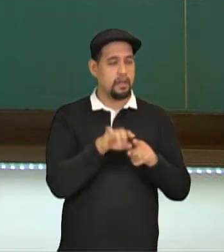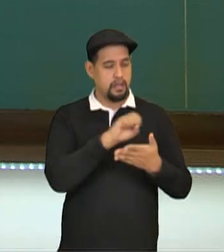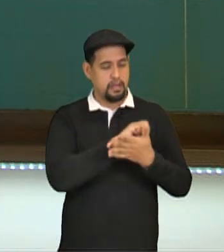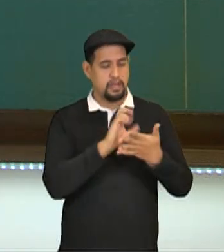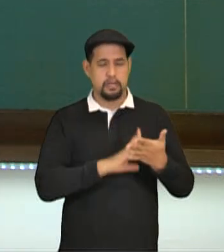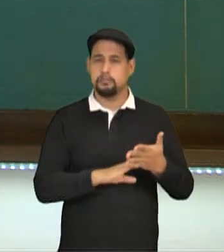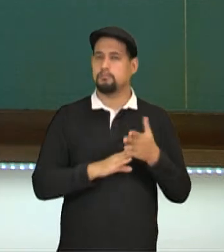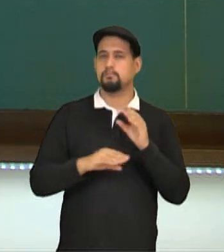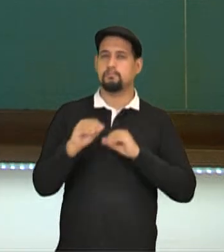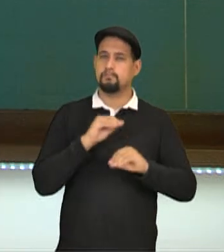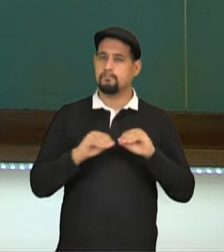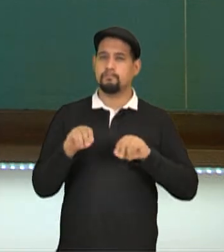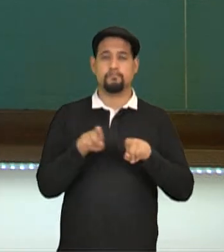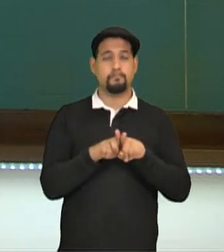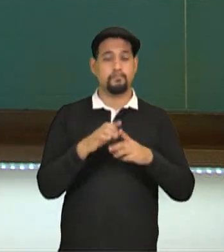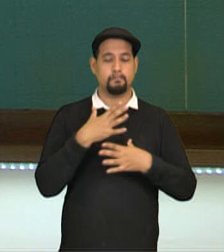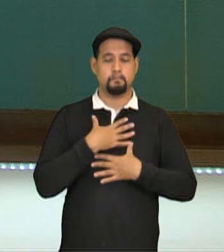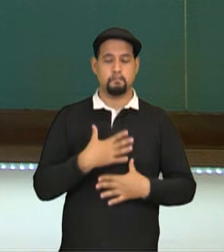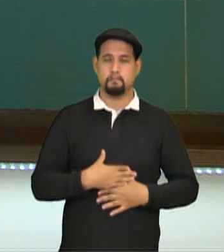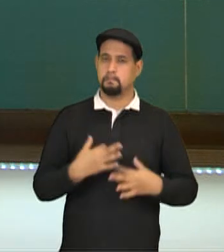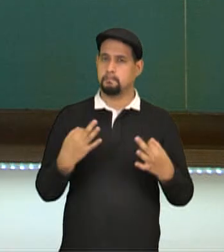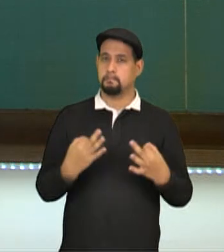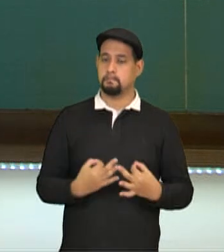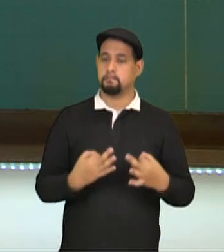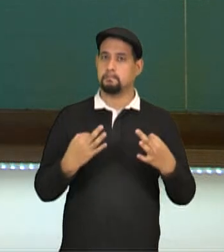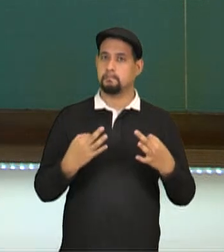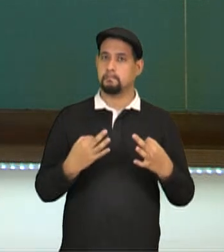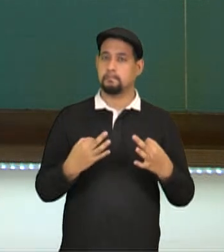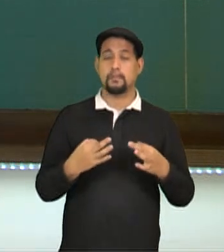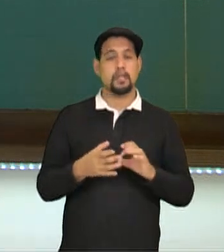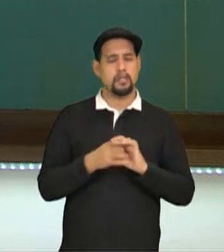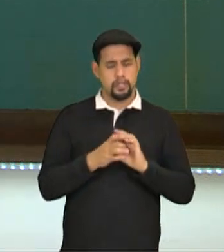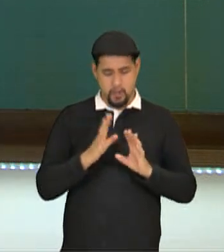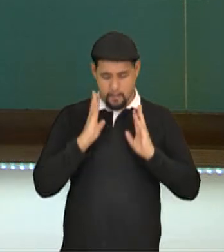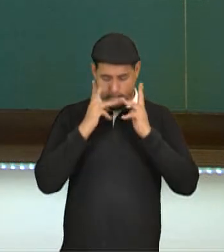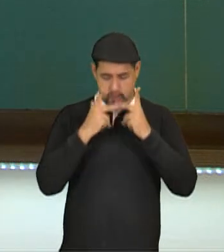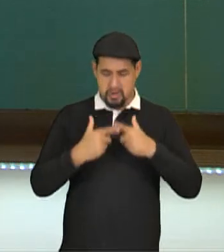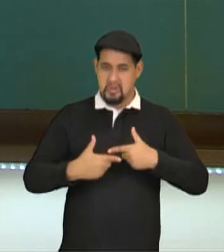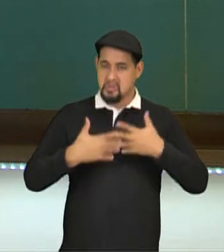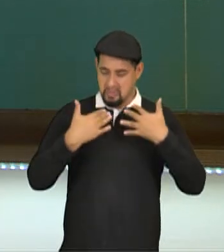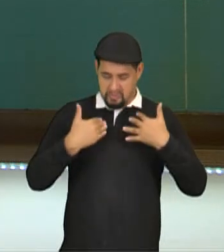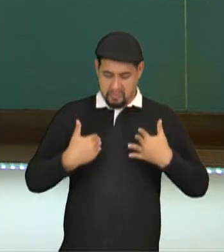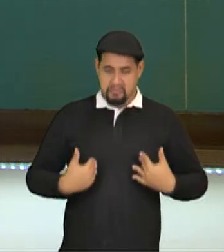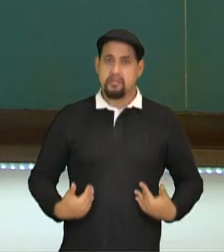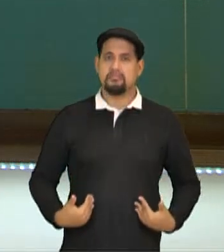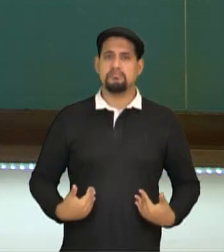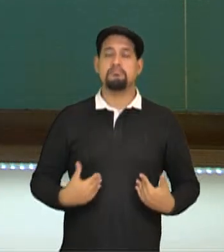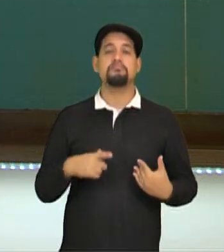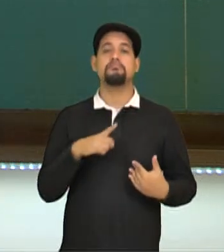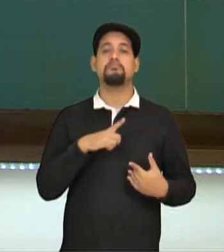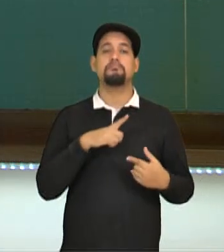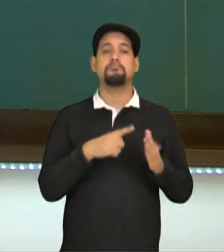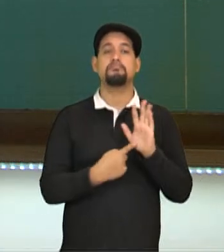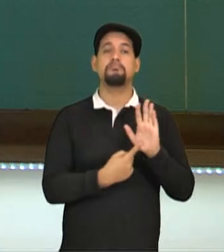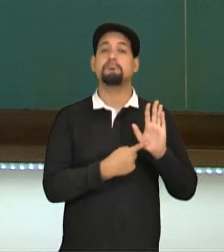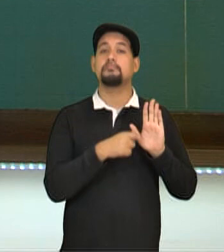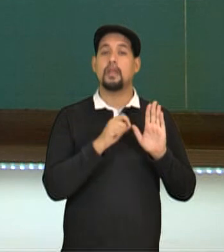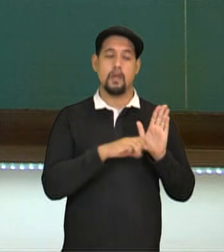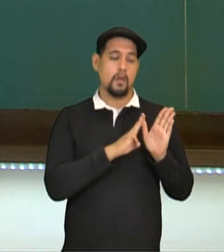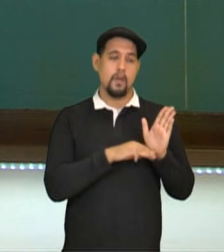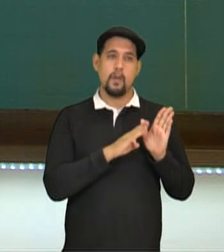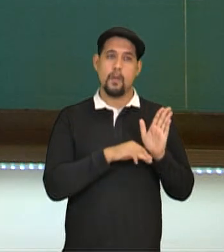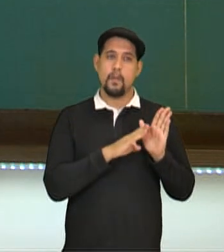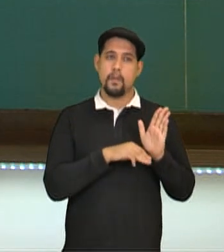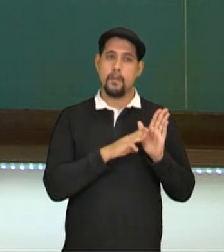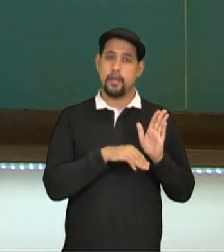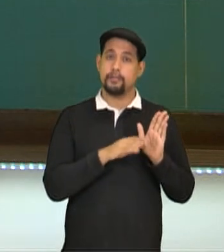de moldar e adestrar o corpo, queria deixar o corpo belo. Então, nós temos como destaque o método